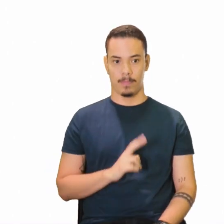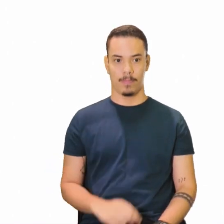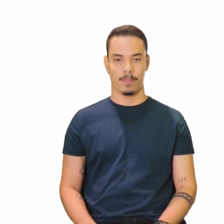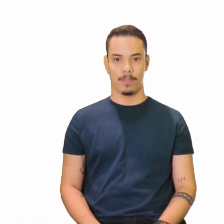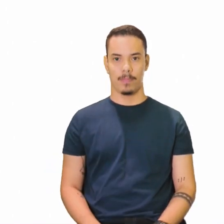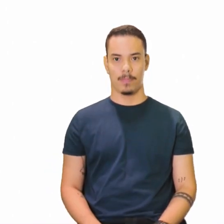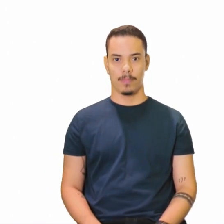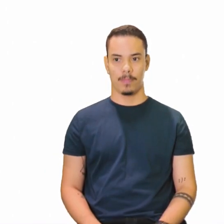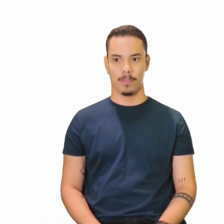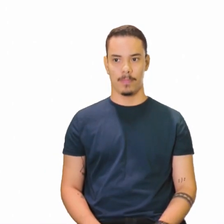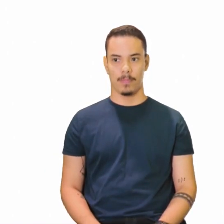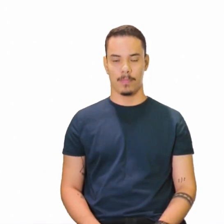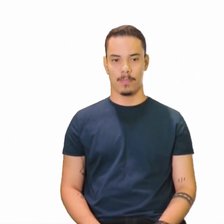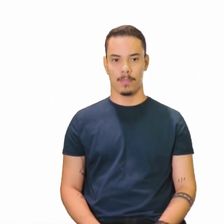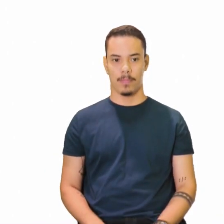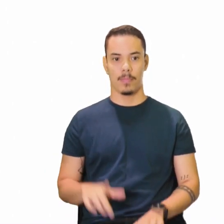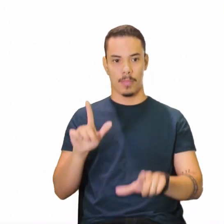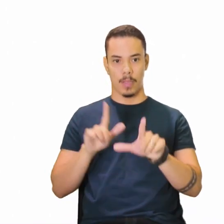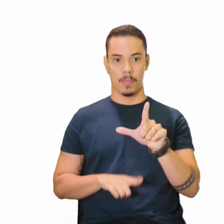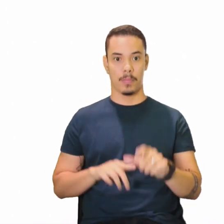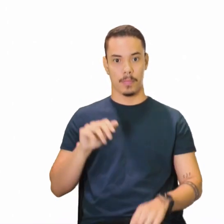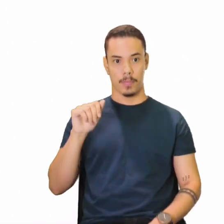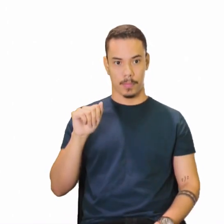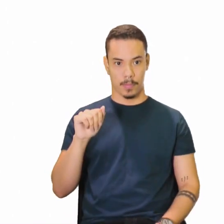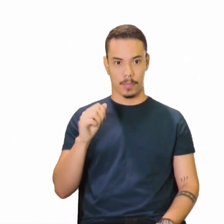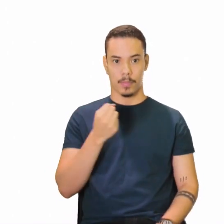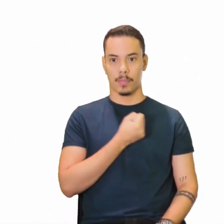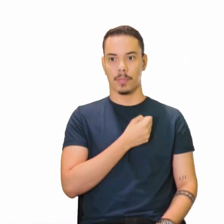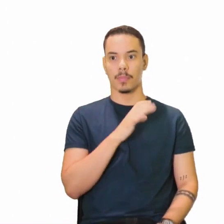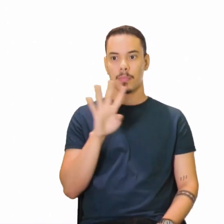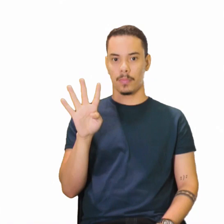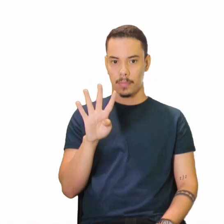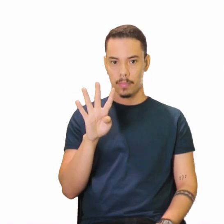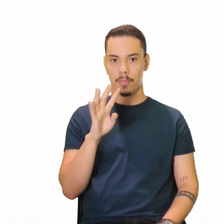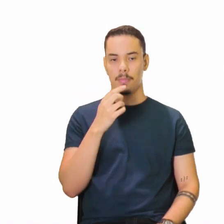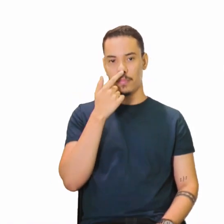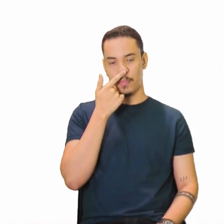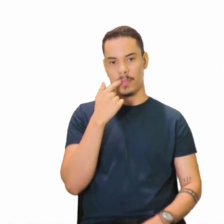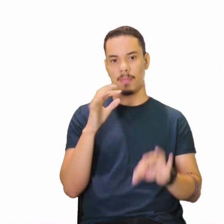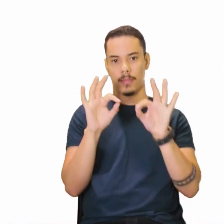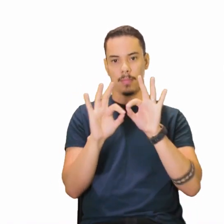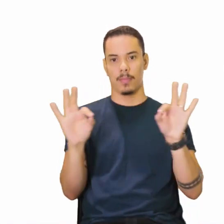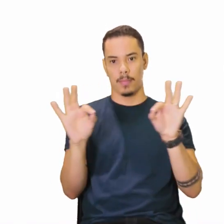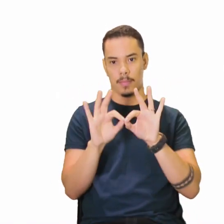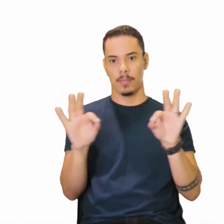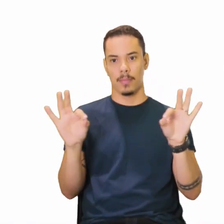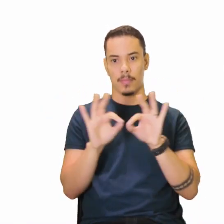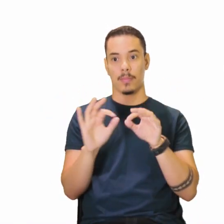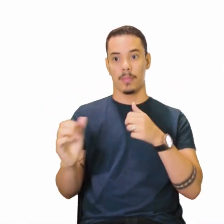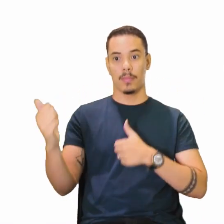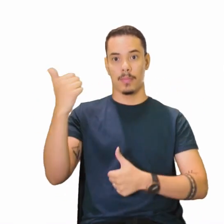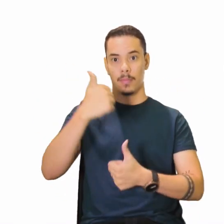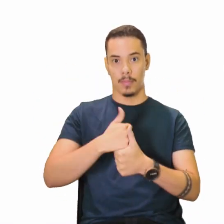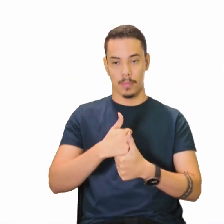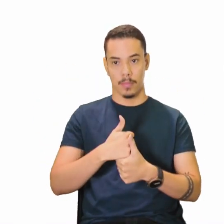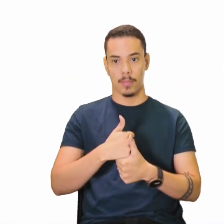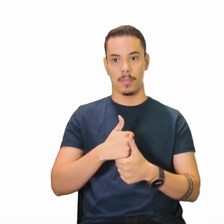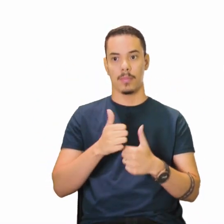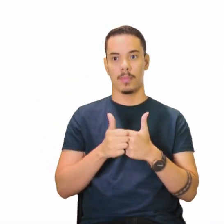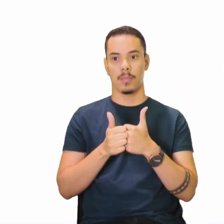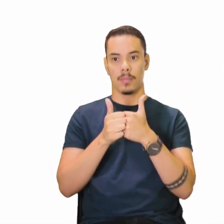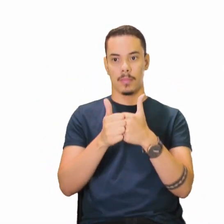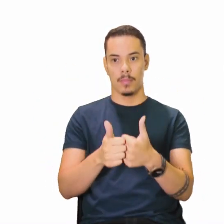resultado. Beleza, gabarito letra A. Questão número 4. A frase abaixo, em que a substituição do